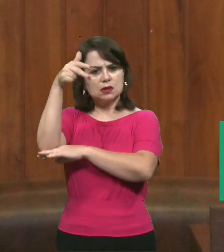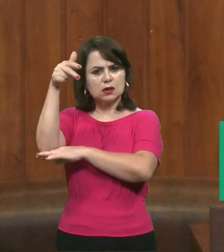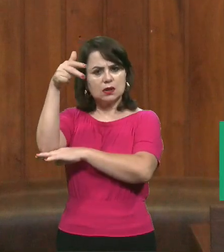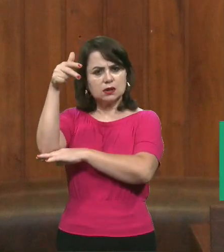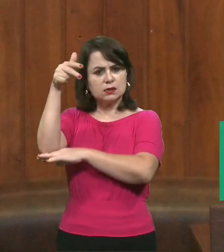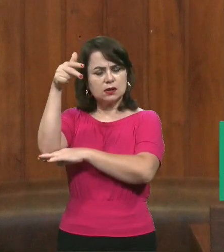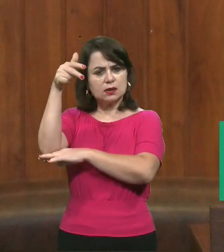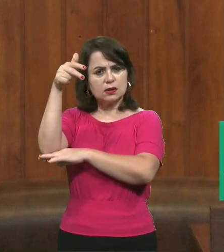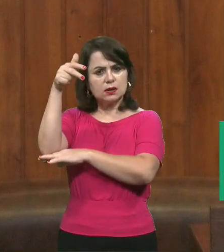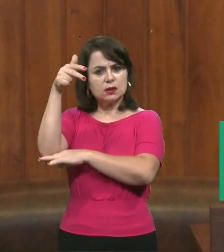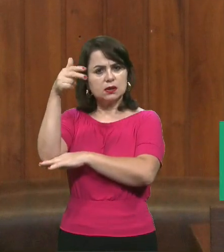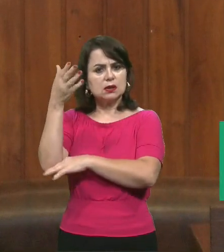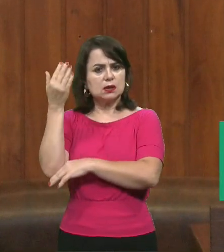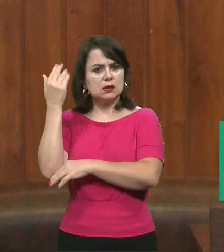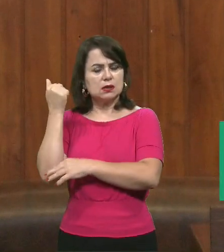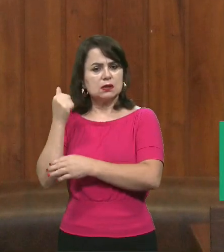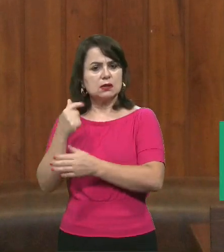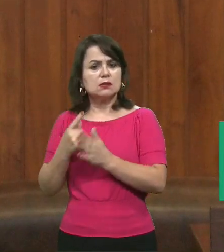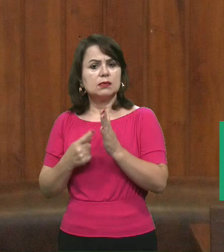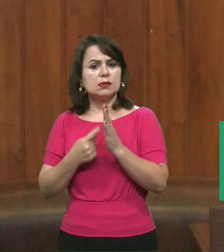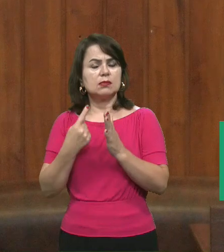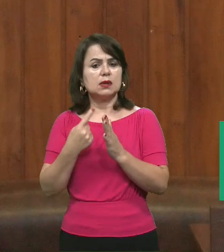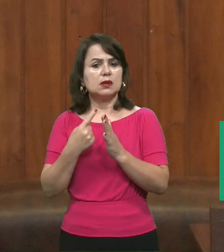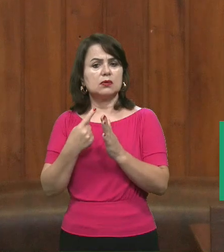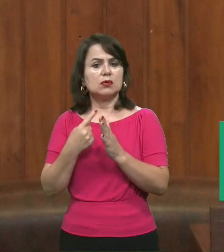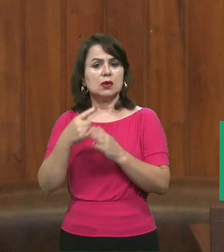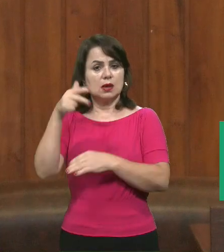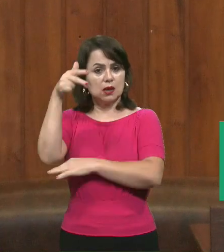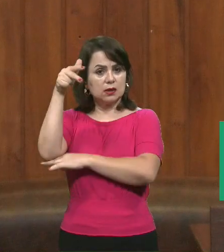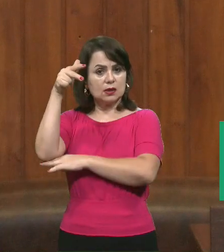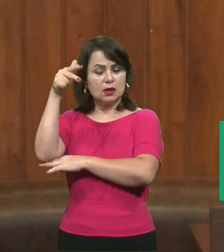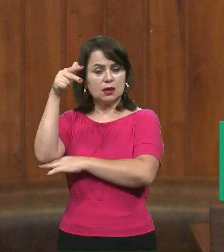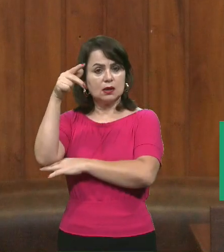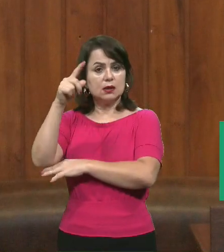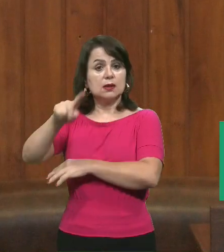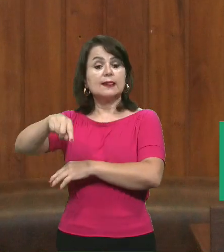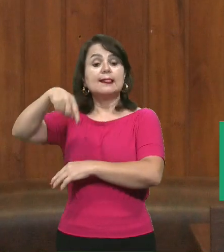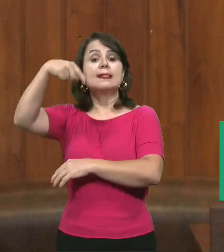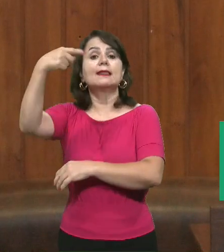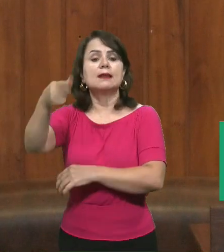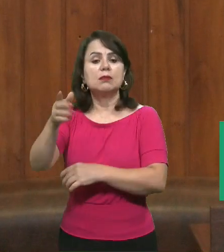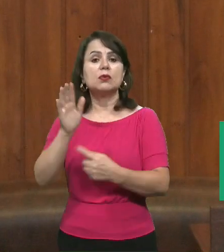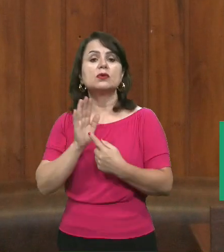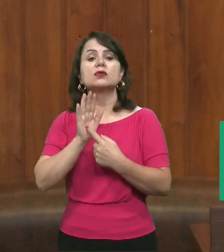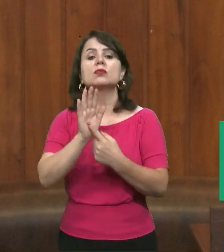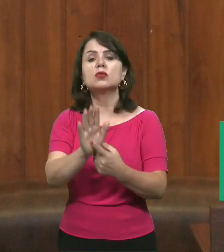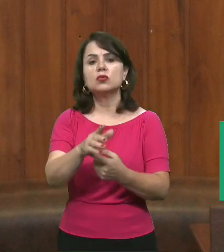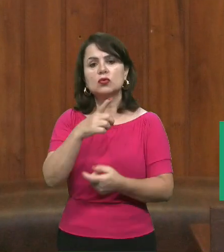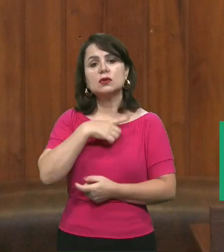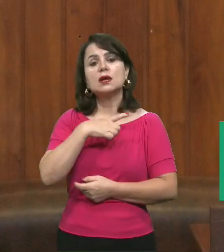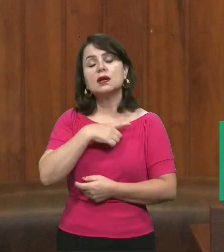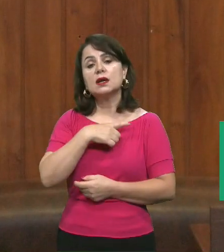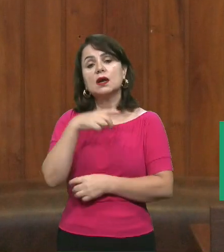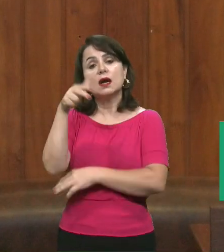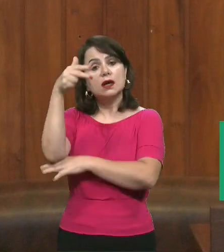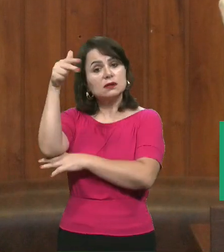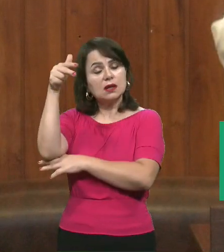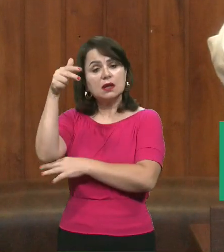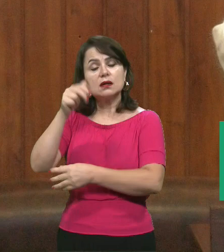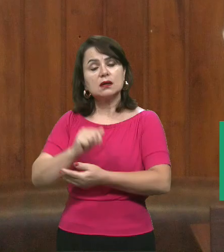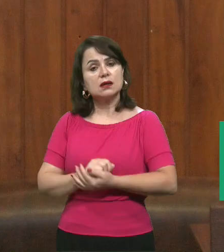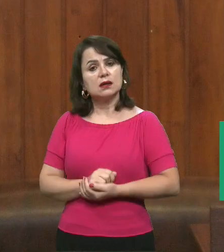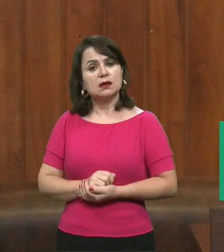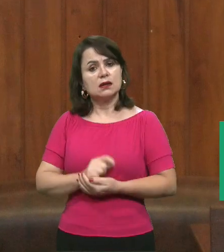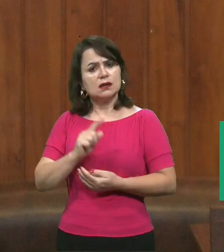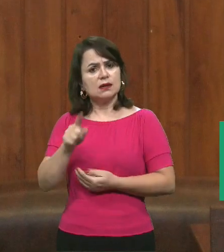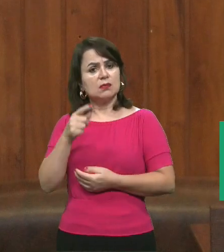primeiro colocaram o radar, depois eles colocaram a sinalização do radar. Aí eles perceberam